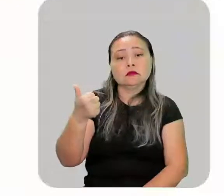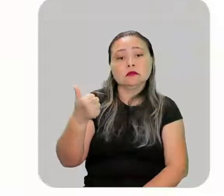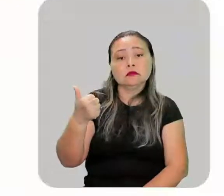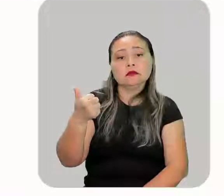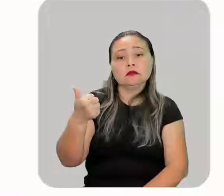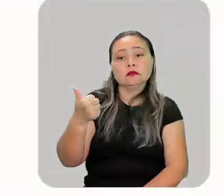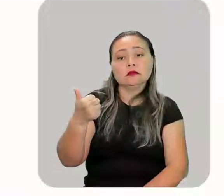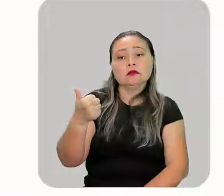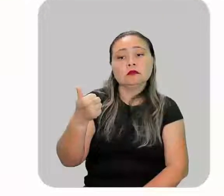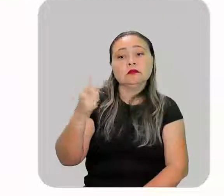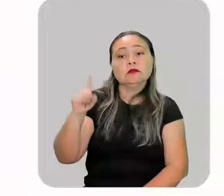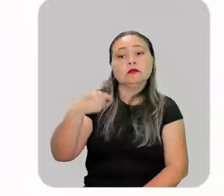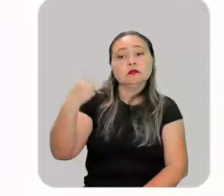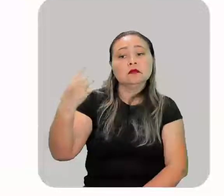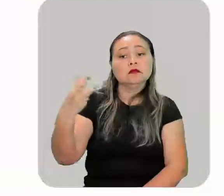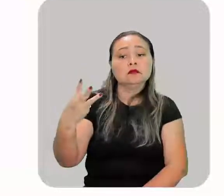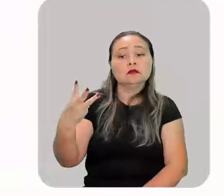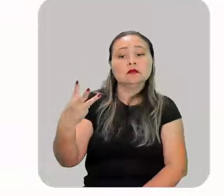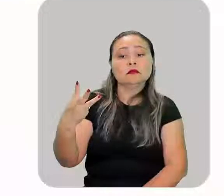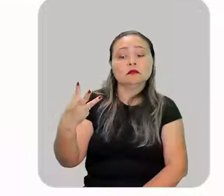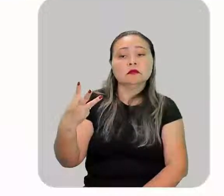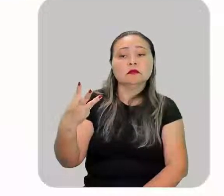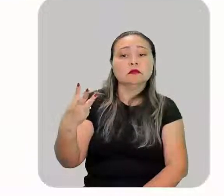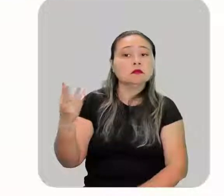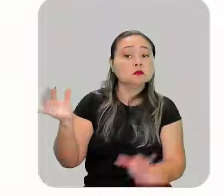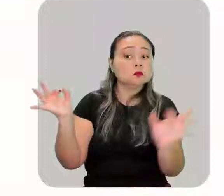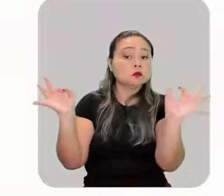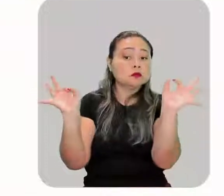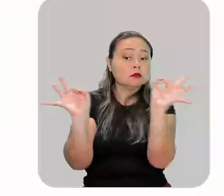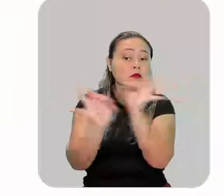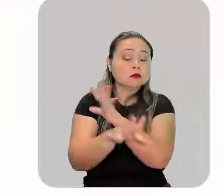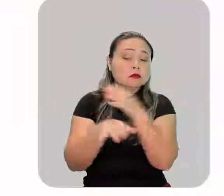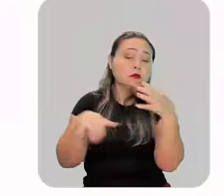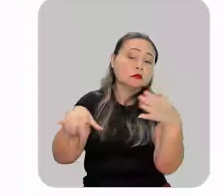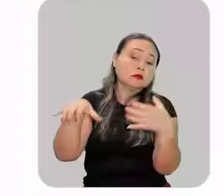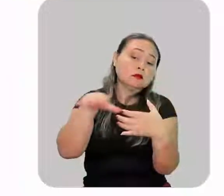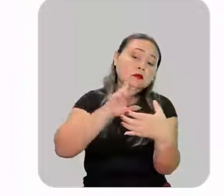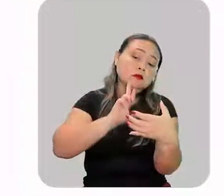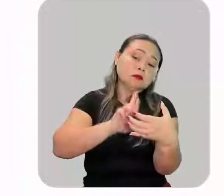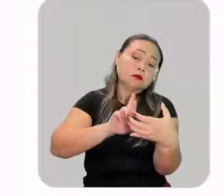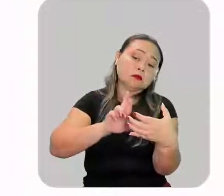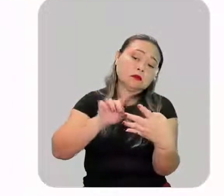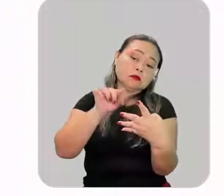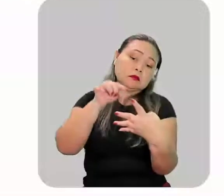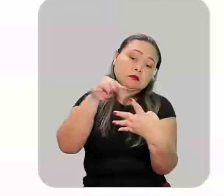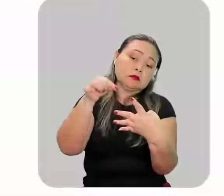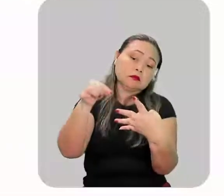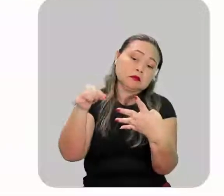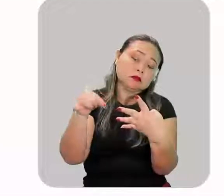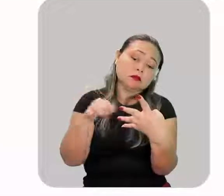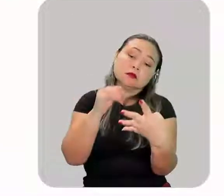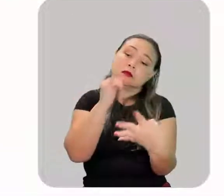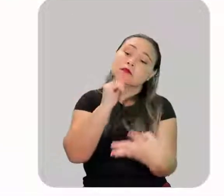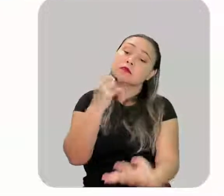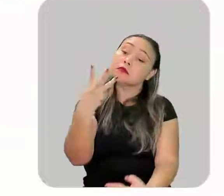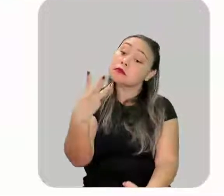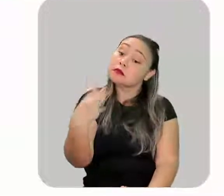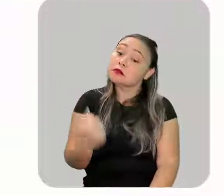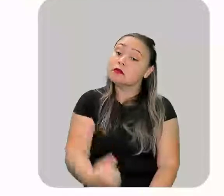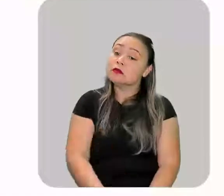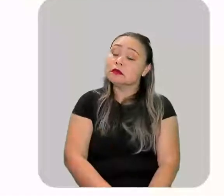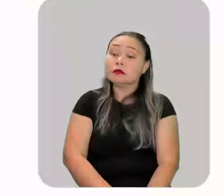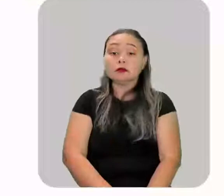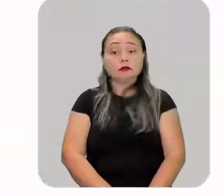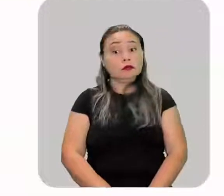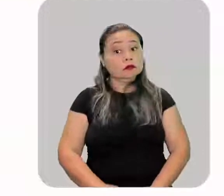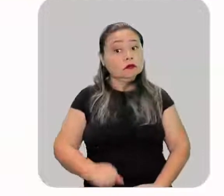Daqui, ó. E o próximo? 3. 3. Pronto. Conjunto de solução dado aí no exemplo 3. Beleza.